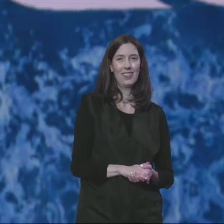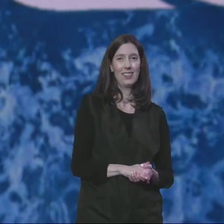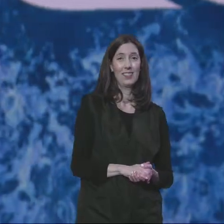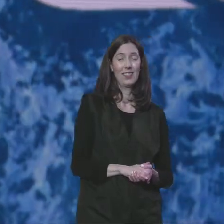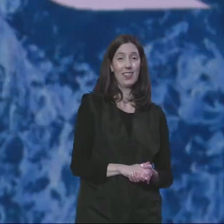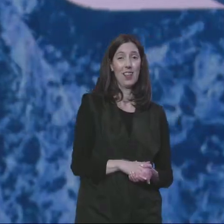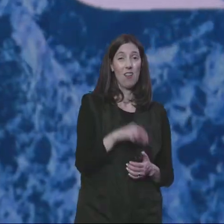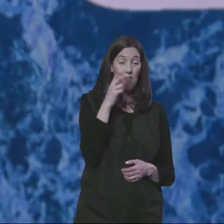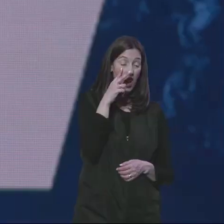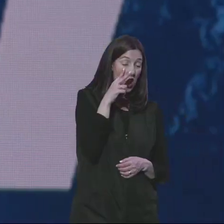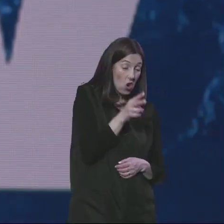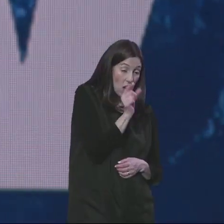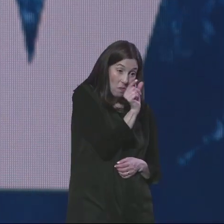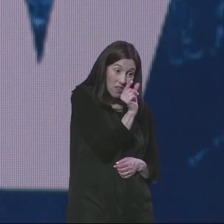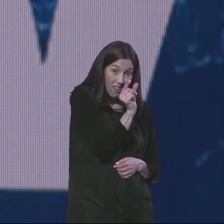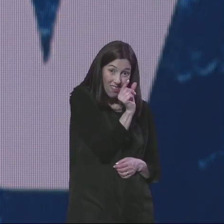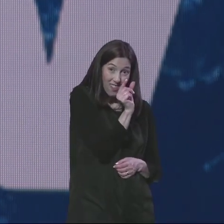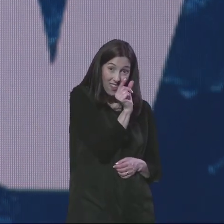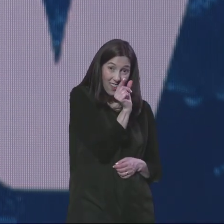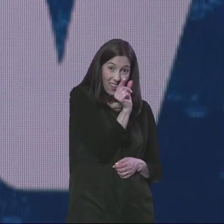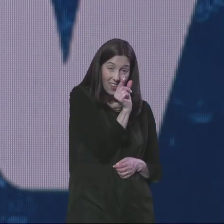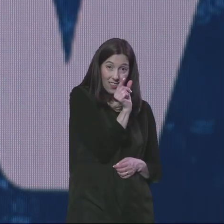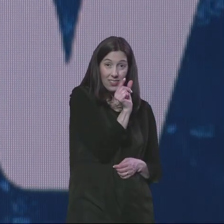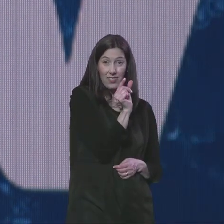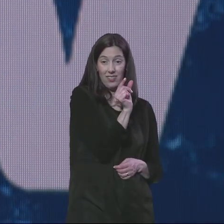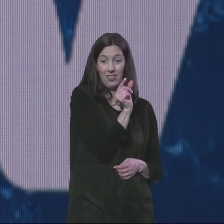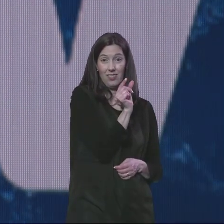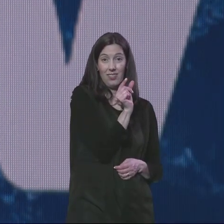ele vai olhar só para isso aqui.